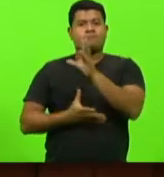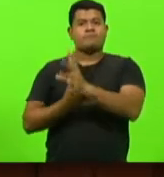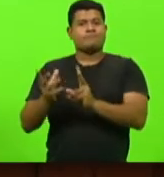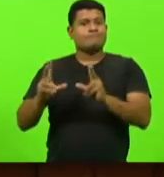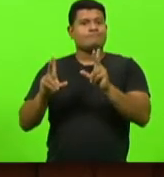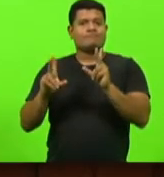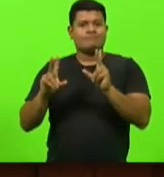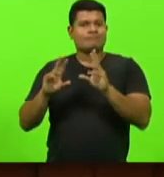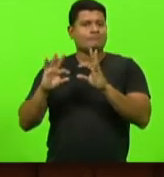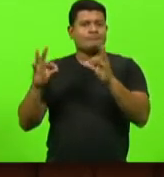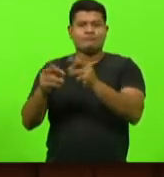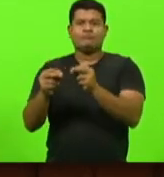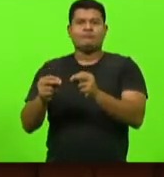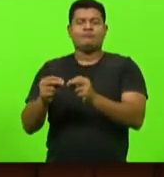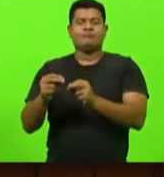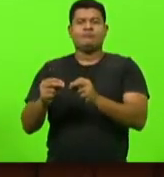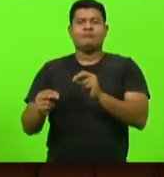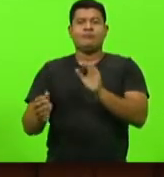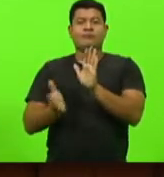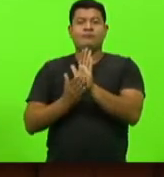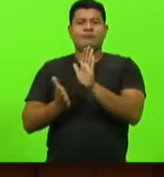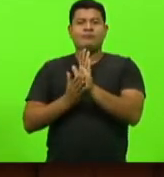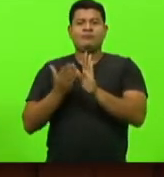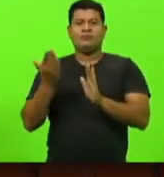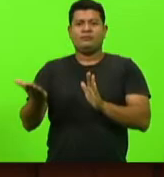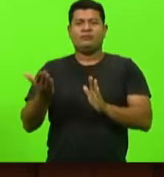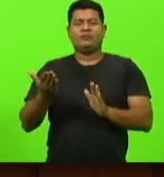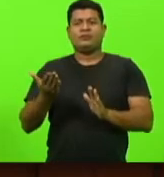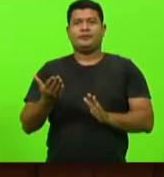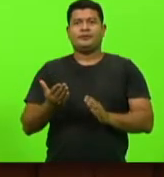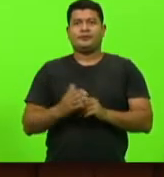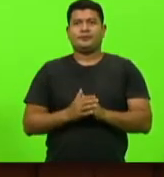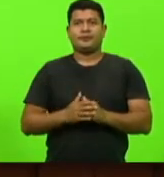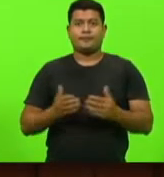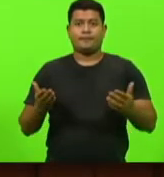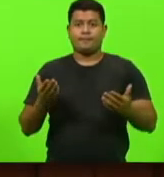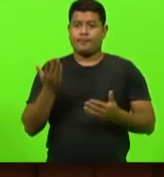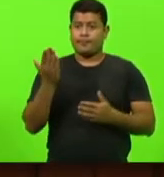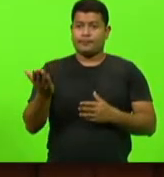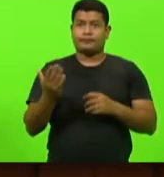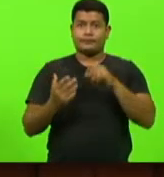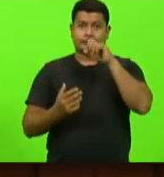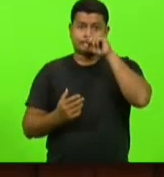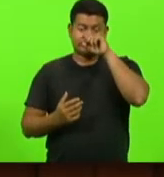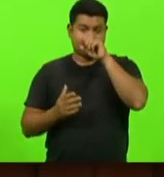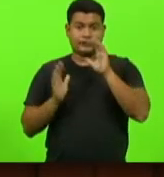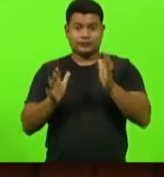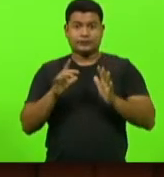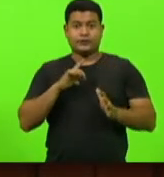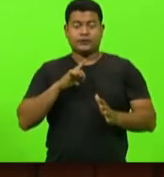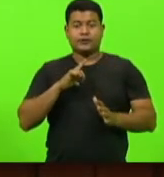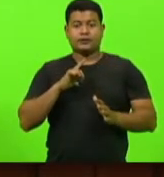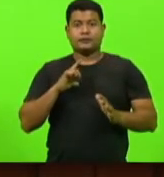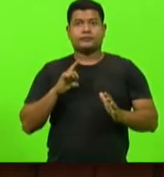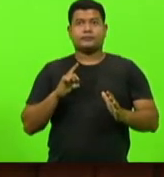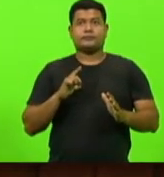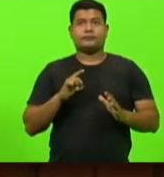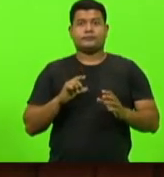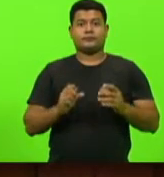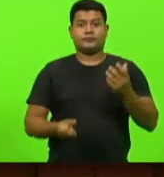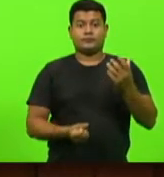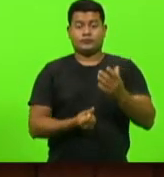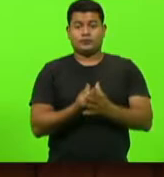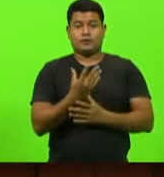nesta matéria. Então, aquilo que era fruto deste projeto de lei, ele já está contemplado em uma outra lei que nós construímos junto ao